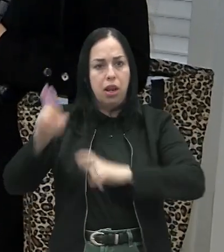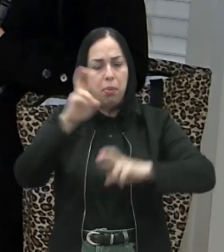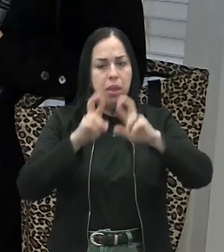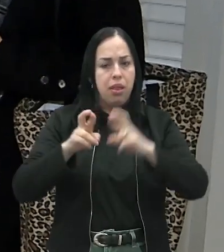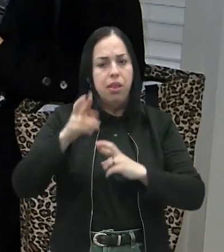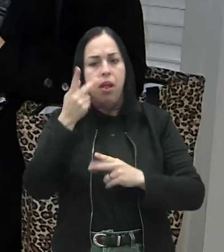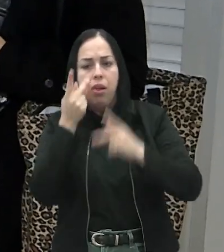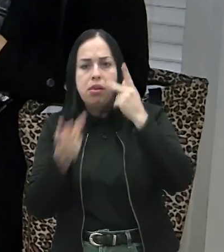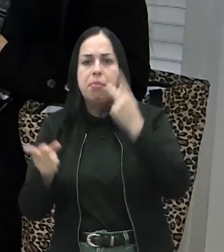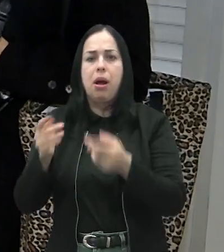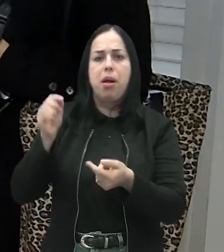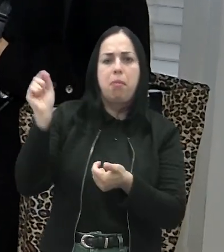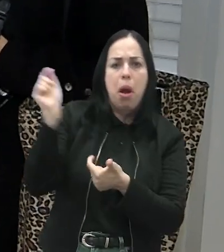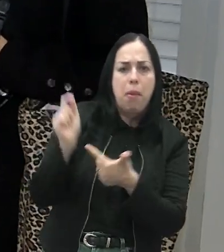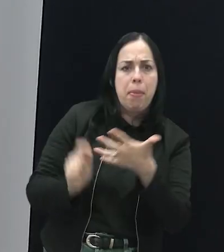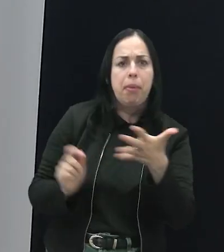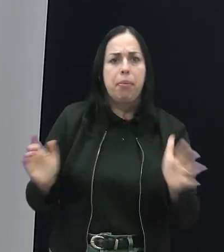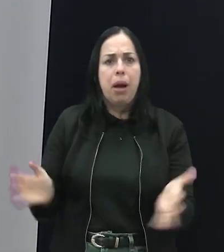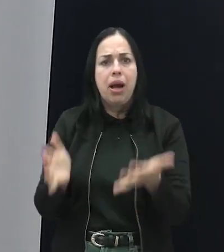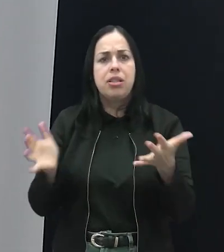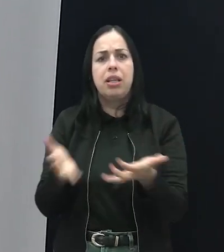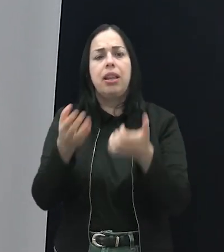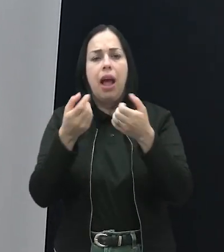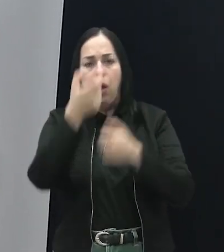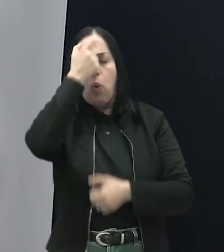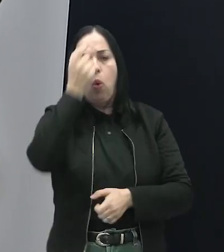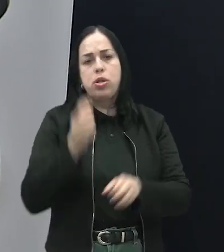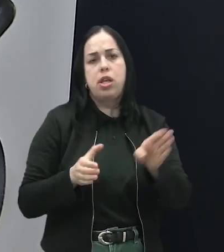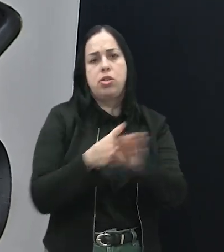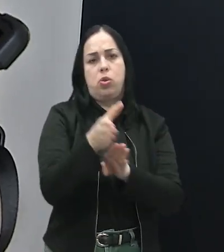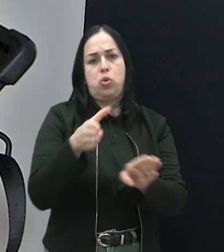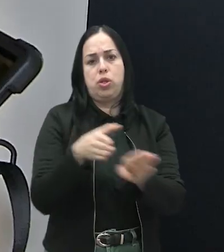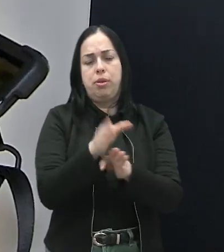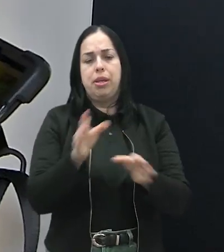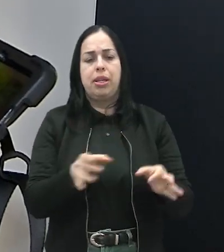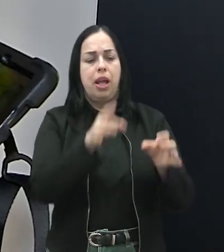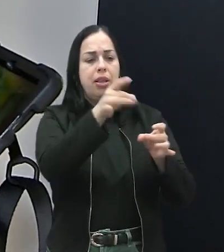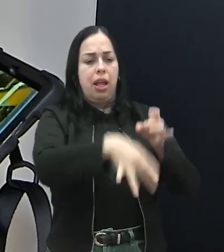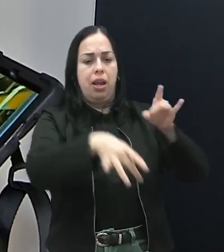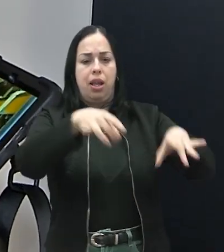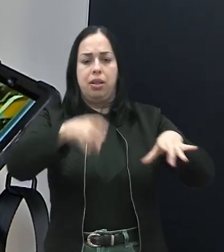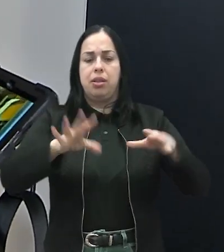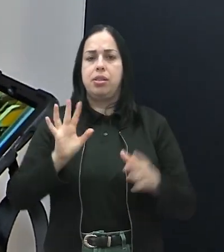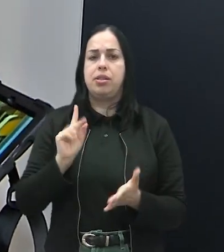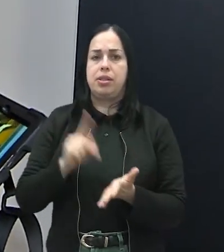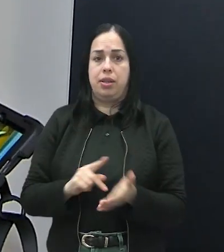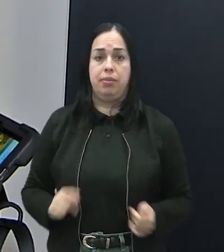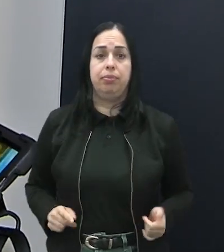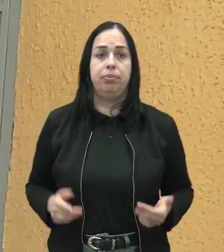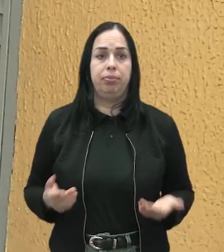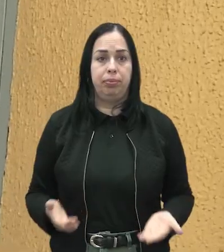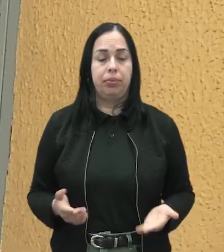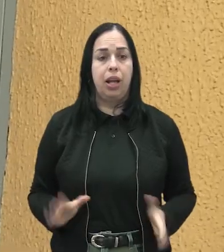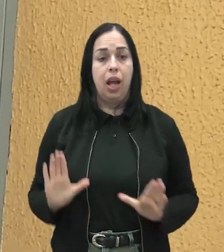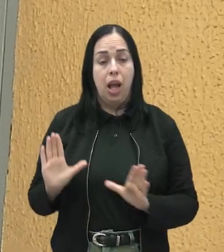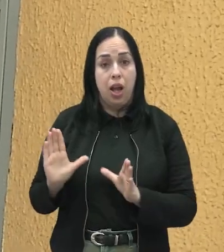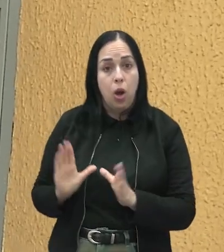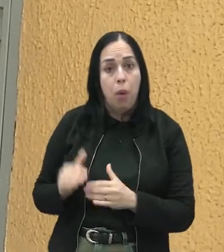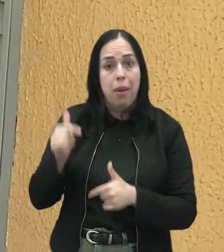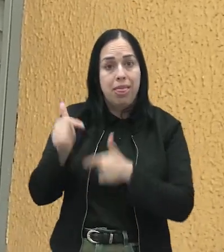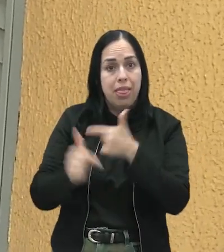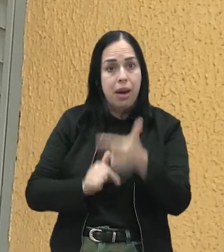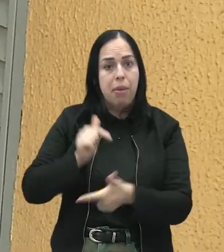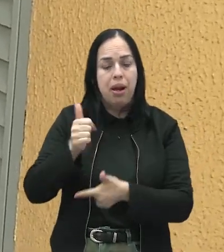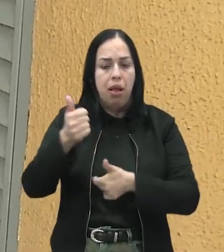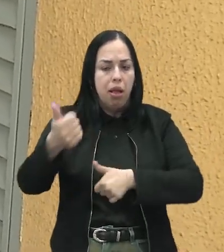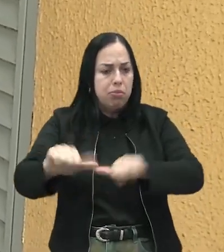vistorias técnicas nos condomínios da cidade para promover a conscientização sobre o descarte correto de resíduos. Essas